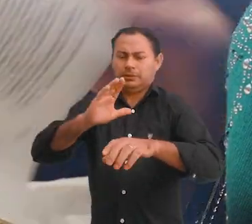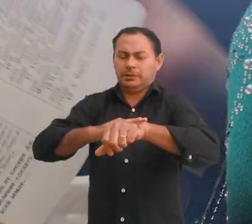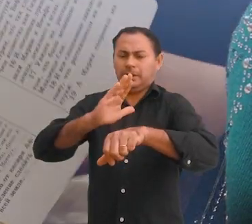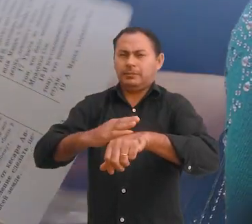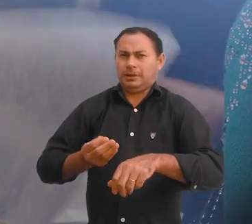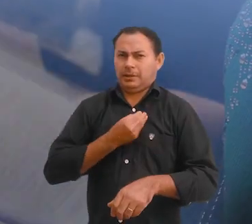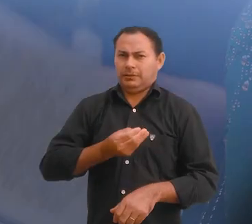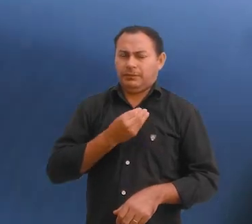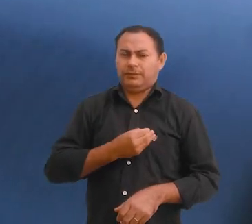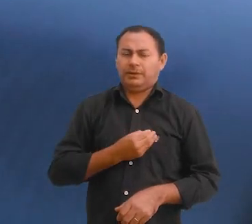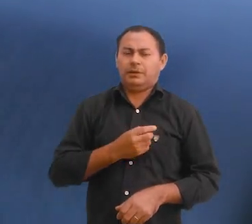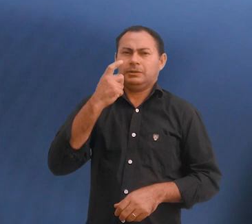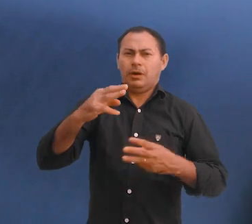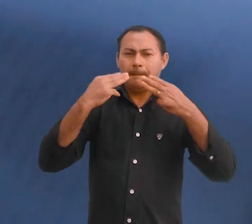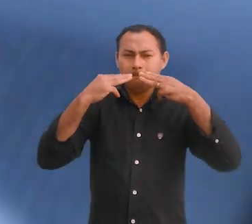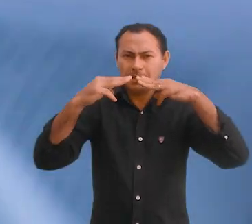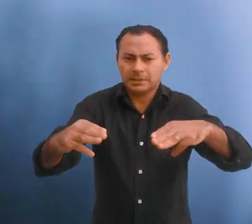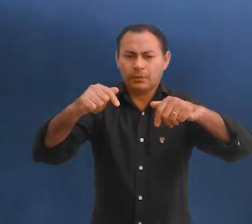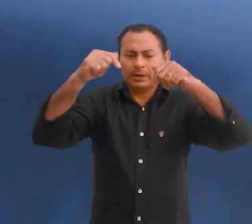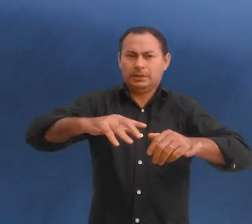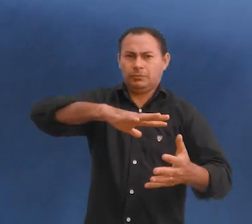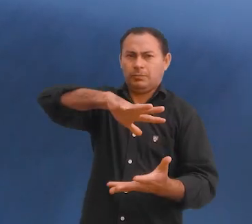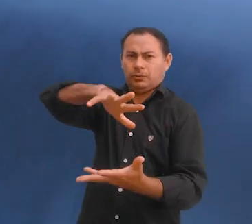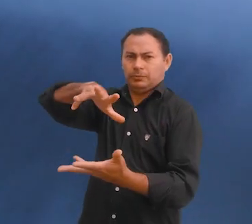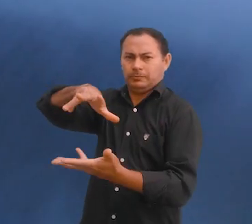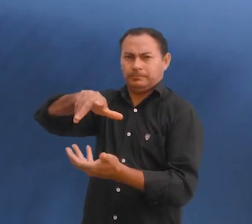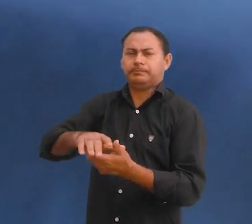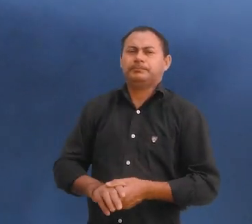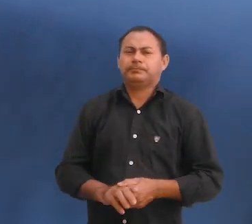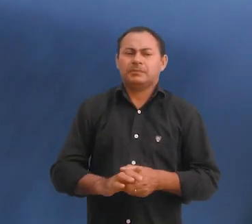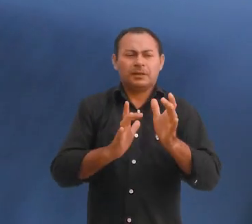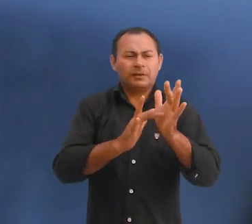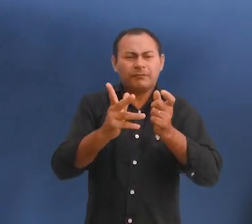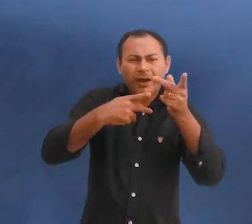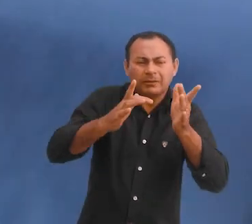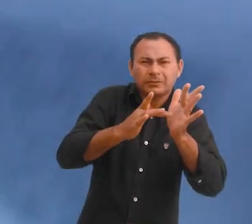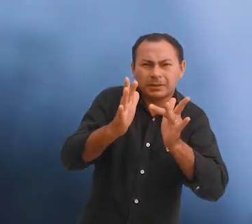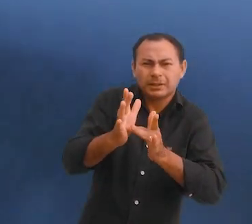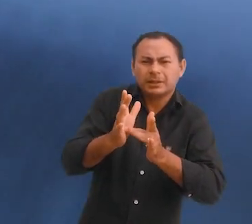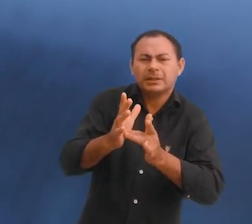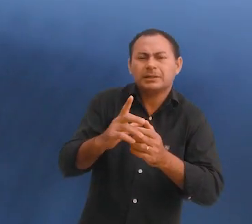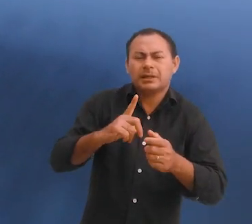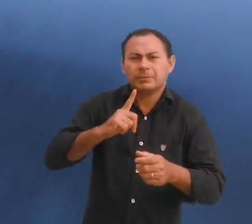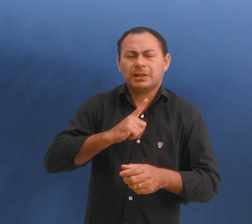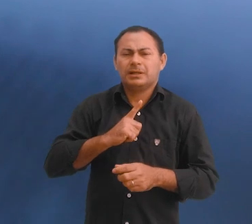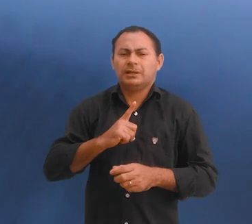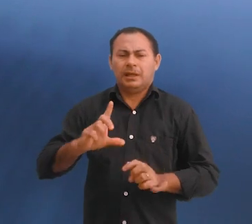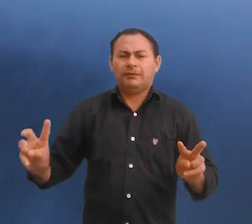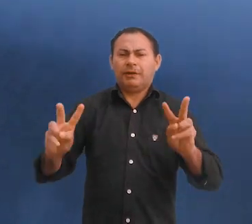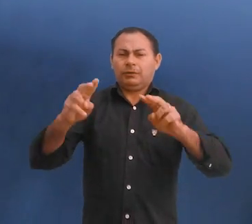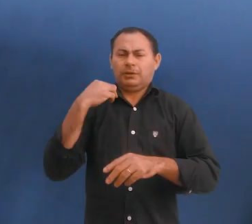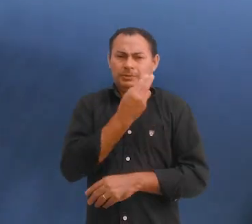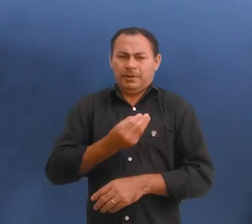prioridades durante o tempo em que exerceu o seu ministério na terra. Dizem que devemos estabelecer prioridades